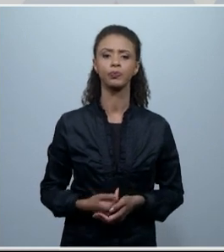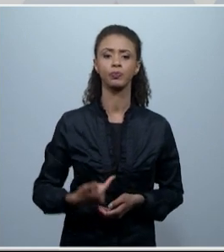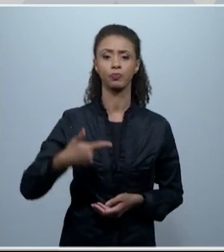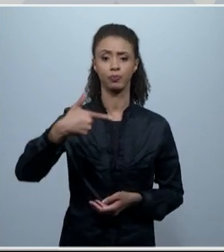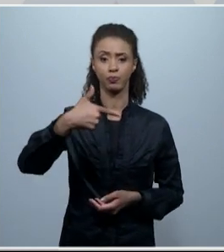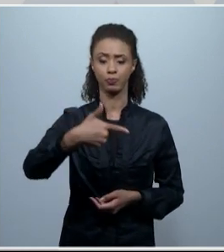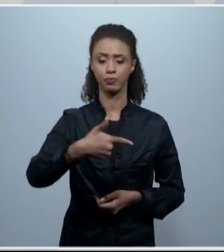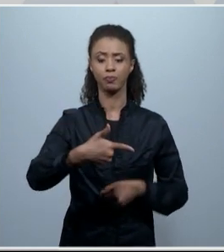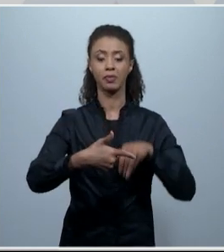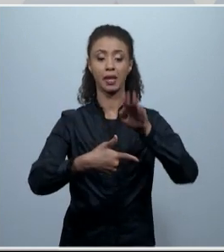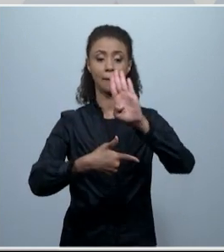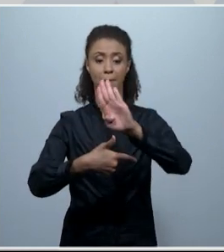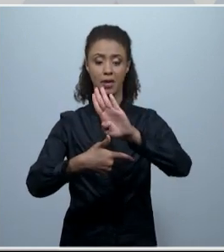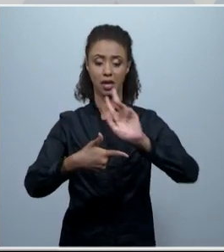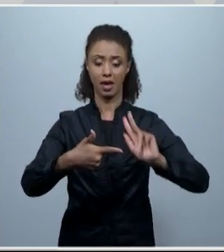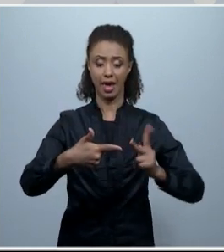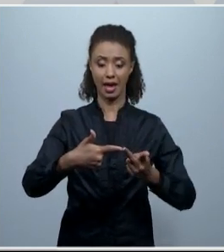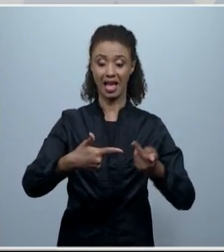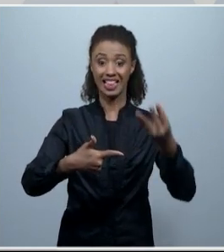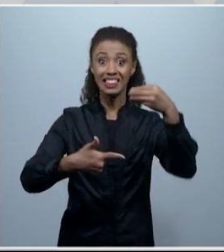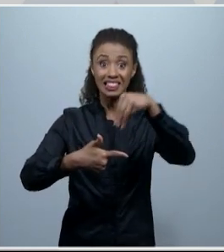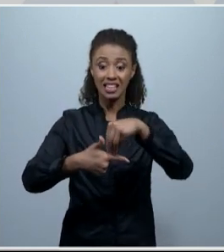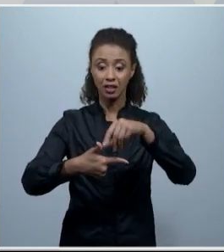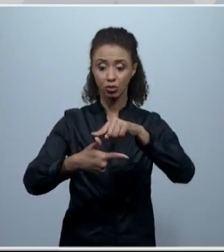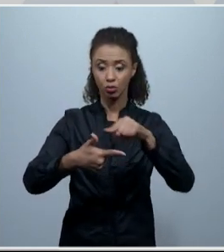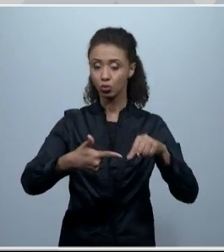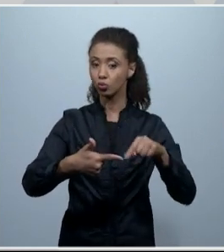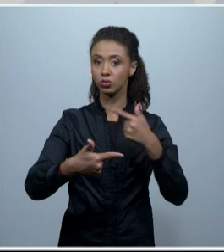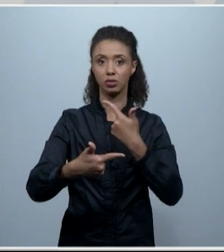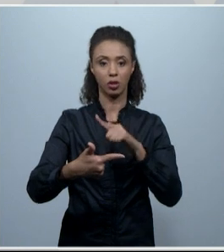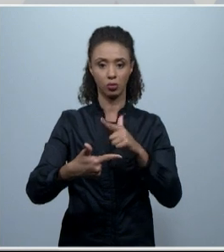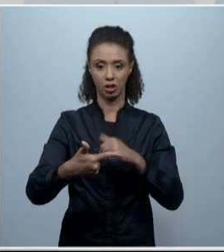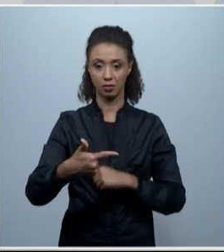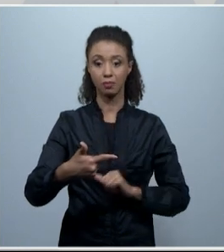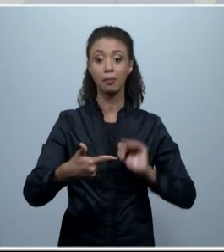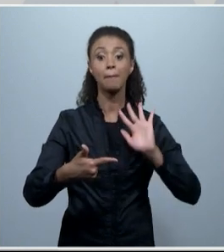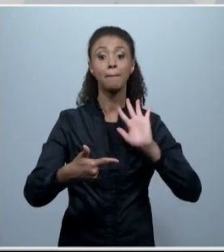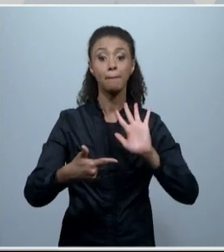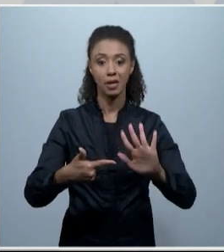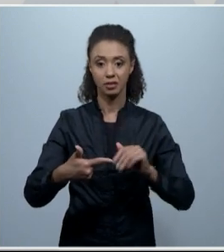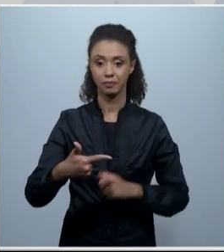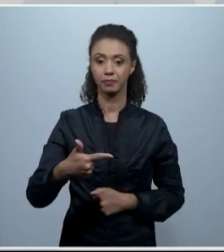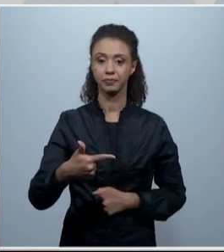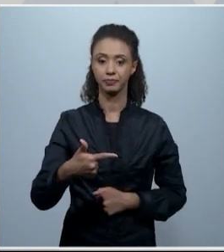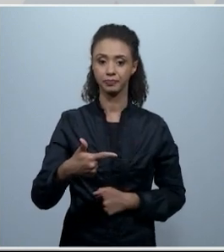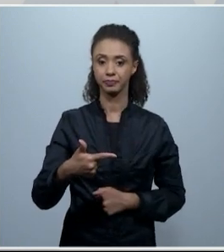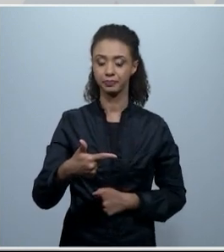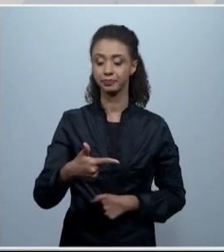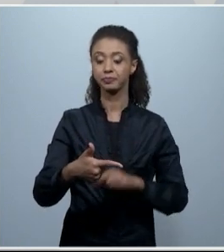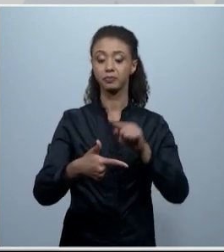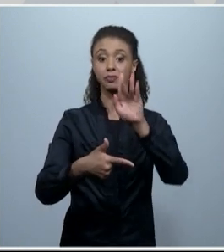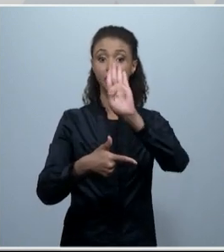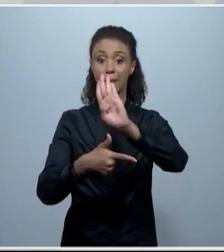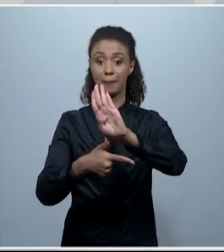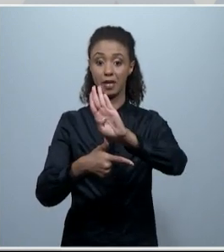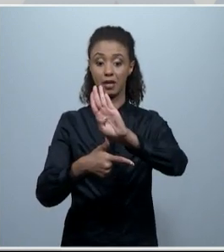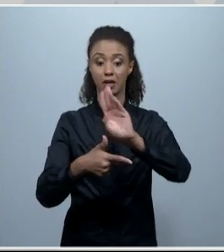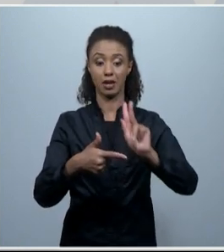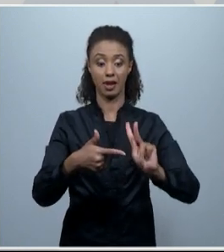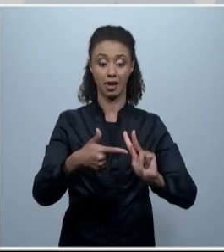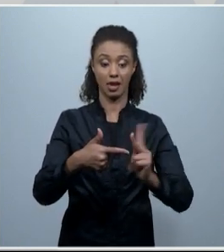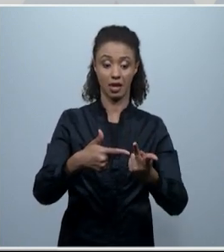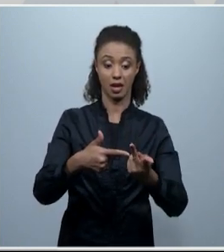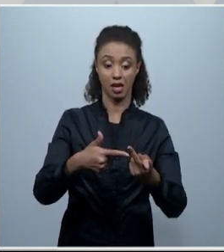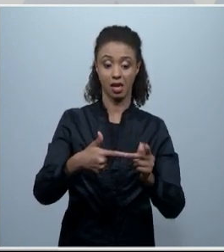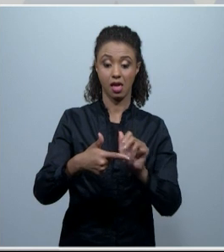contida no interior do triângulo então a gente está supondo que o ângulo bh esse ângulo que eu tô indicando aqui bh ele é um